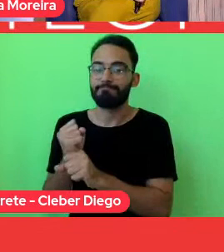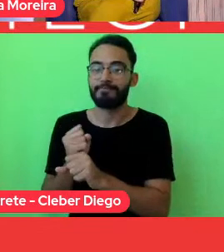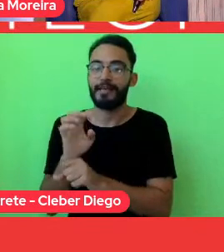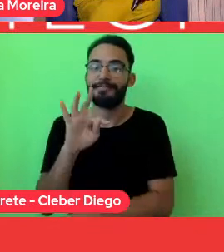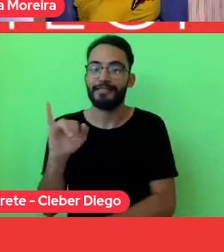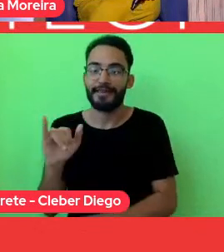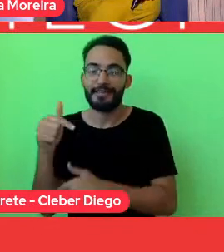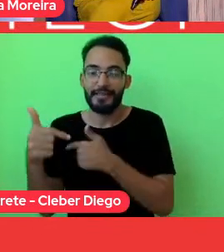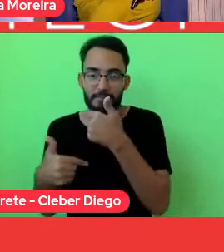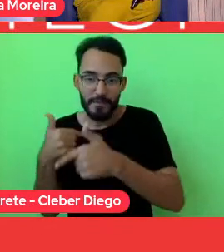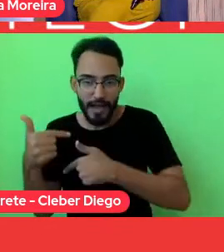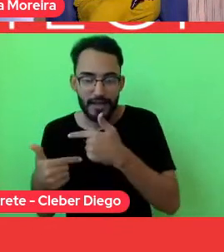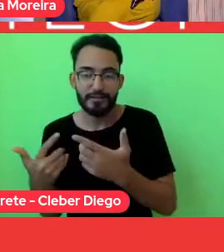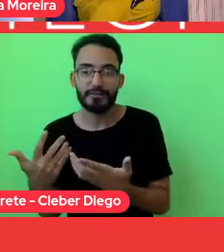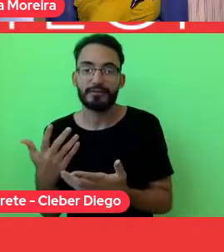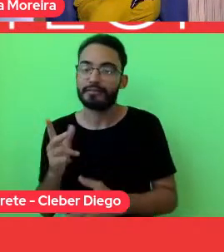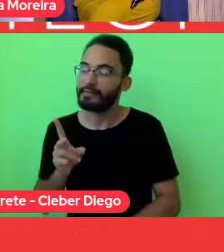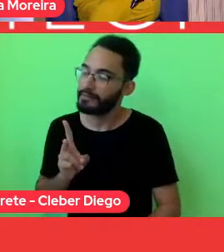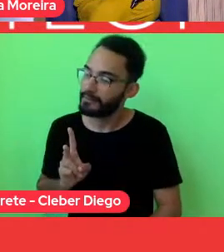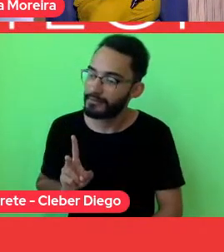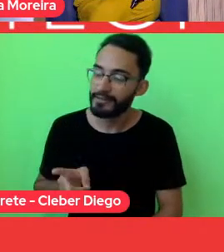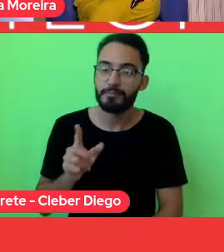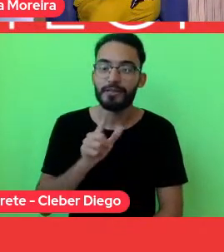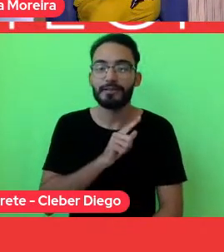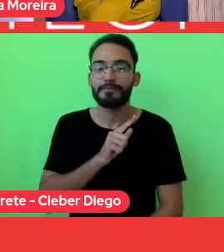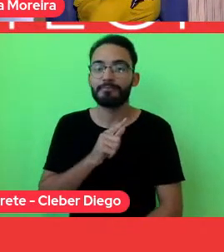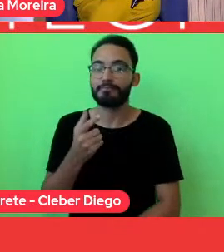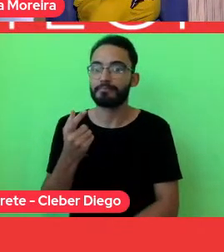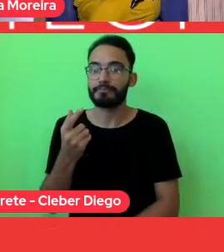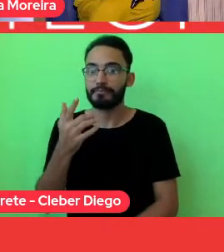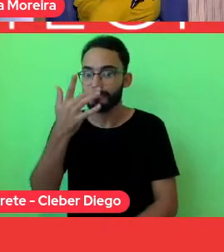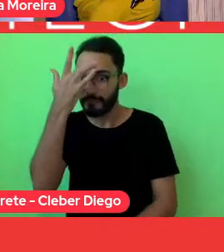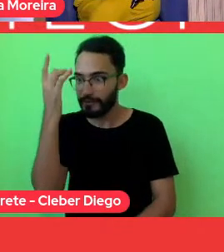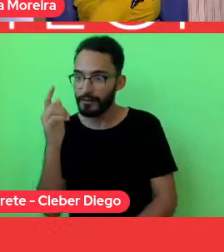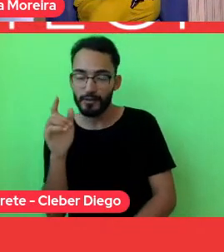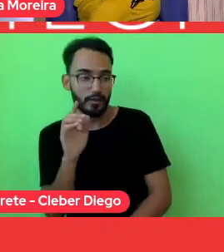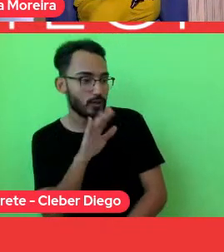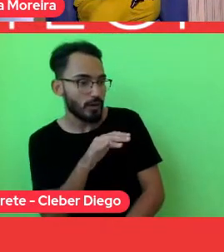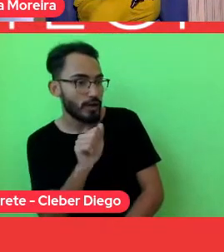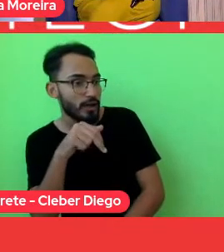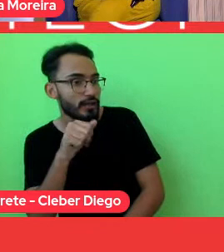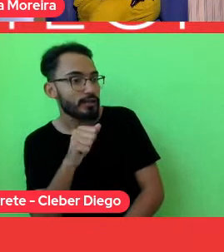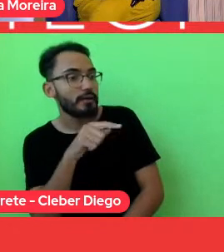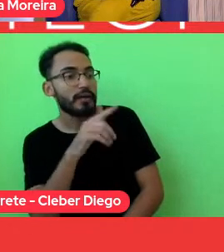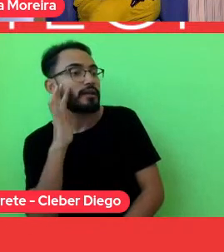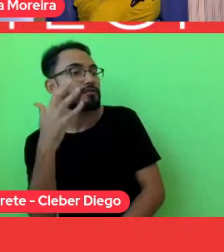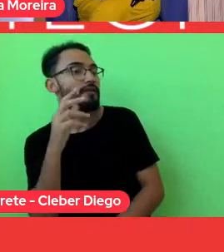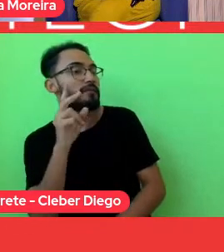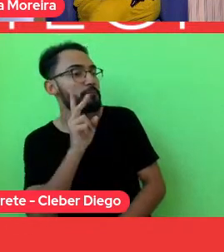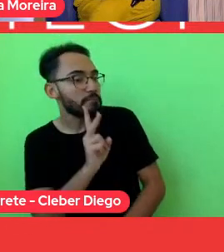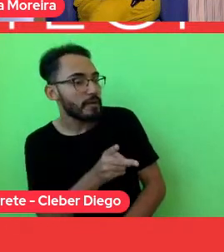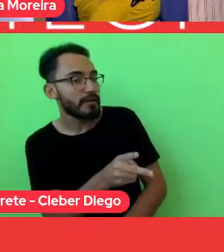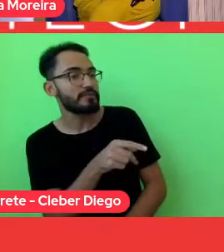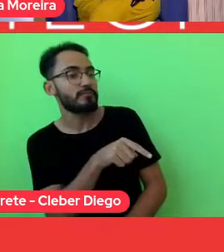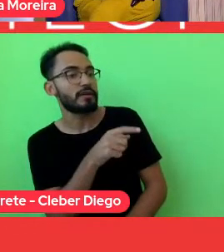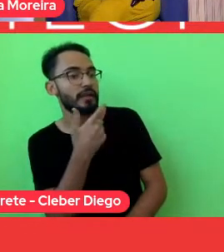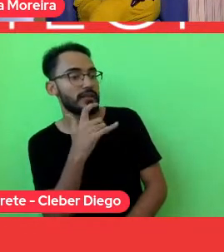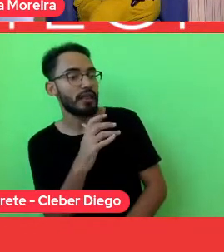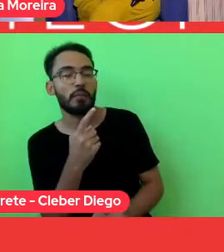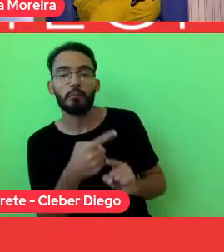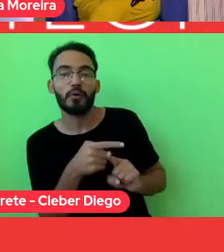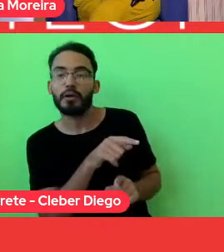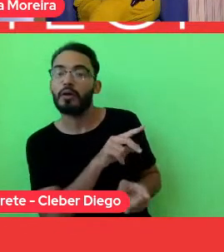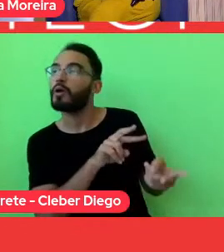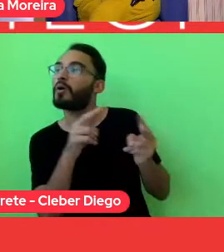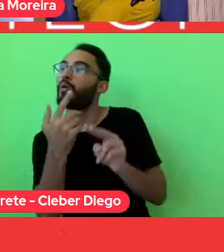e realmente sempre tem umas investidas. Ah, Ana, mas por que que você resolve ficar numa área, ou por que que você